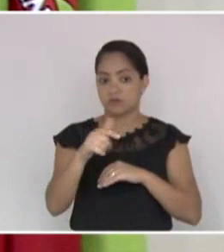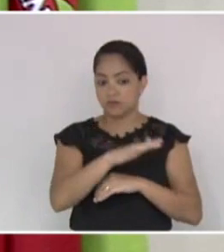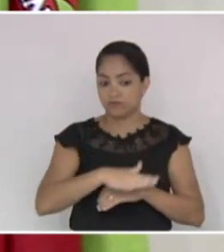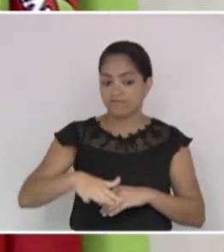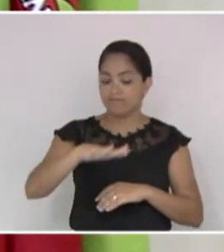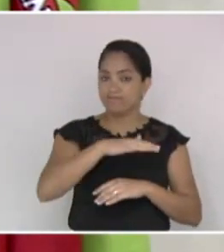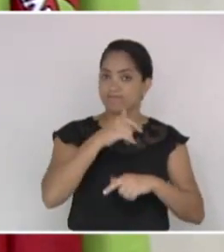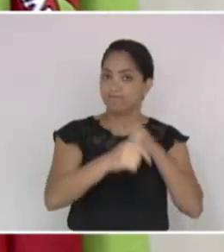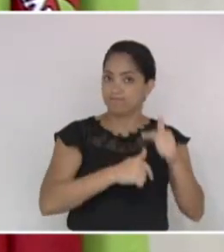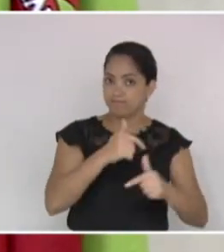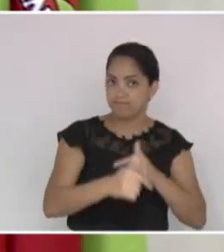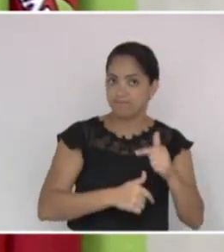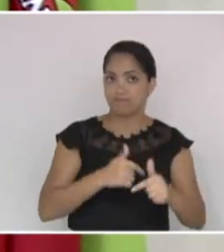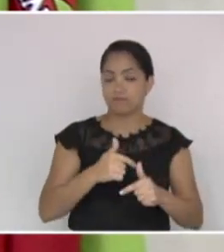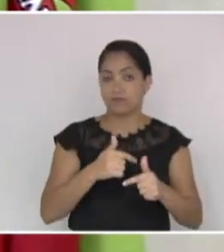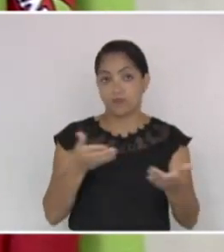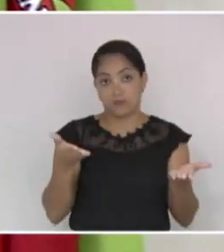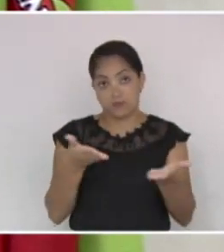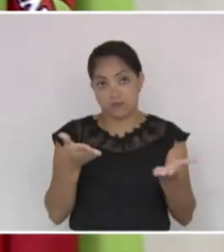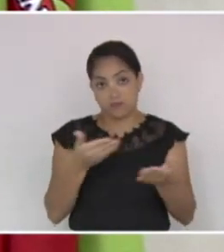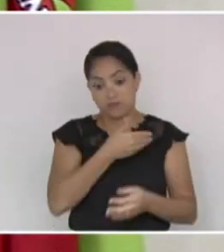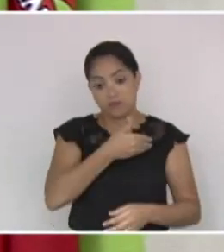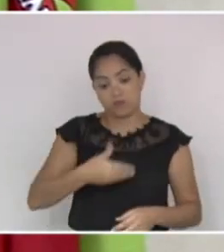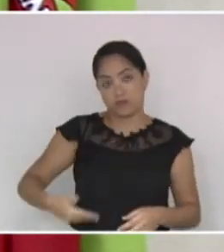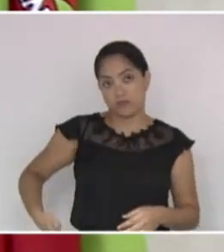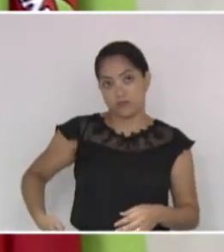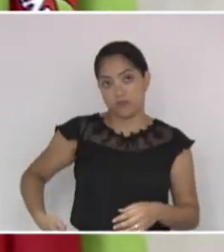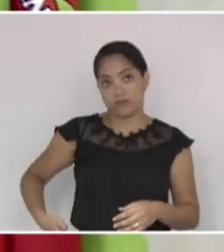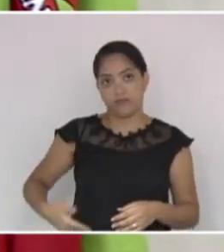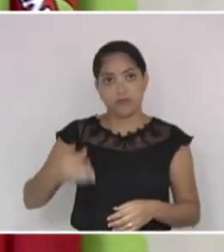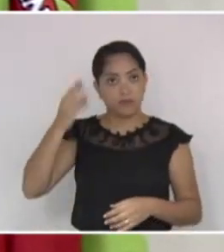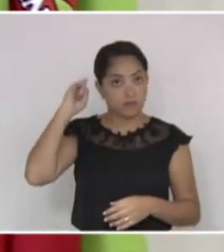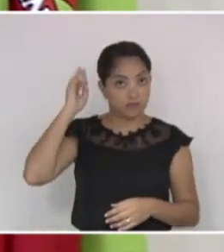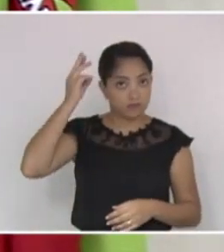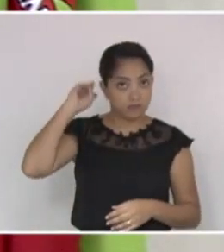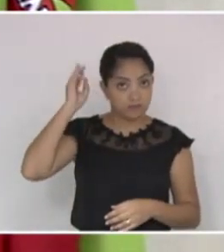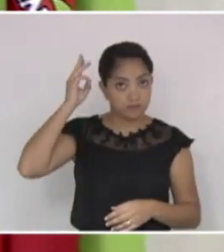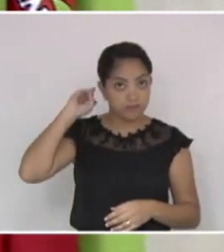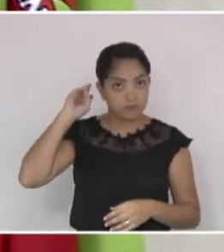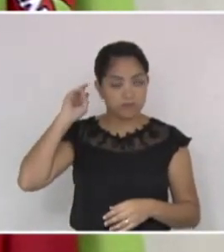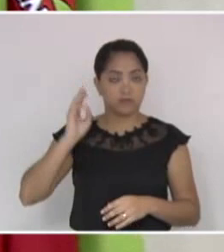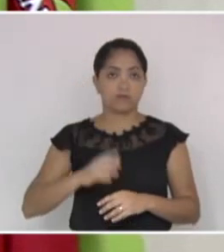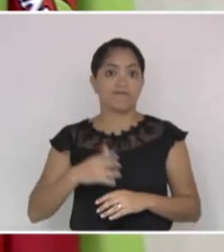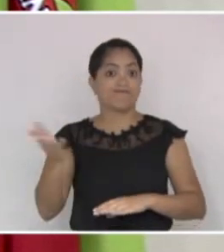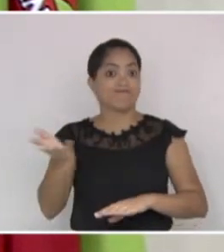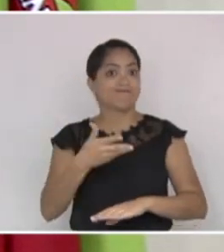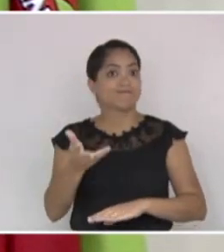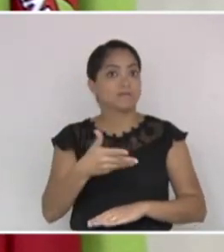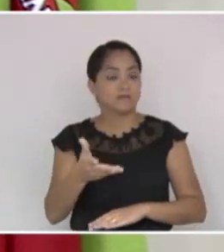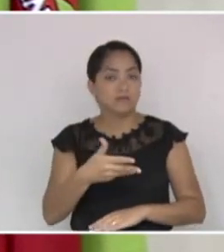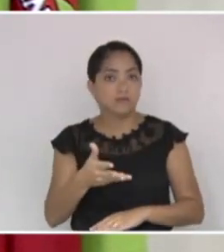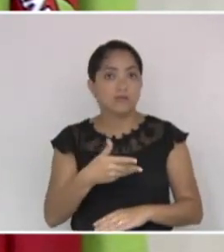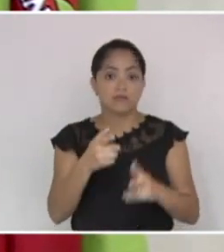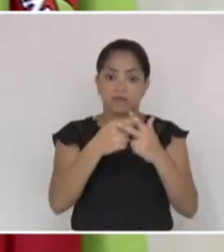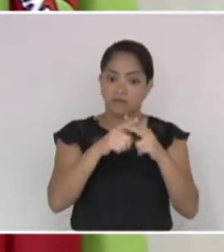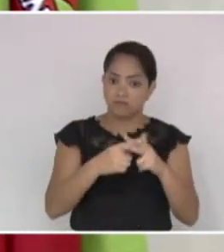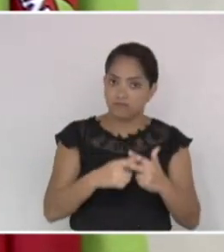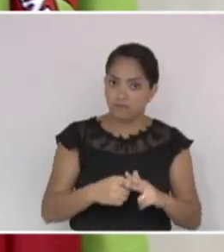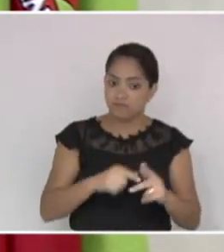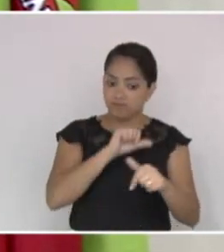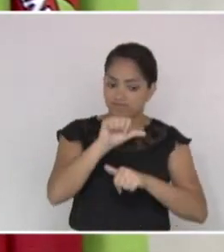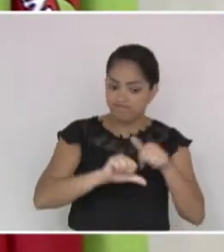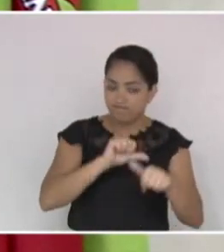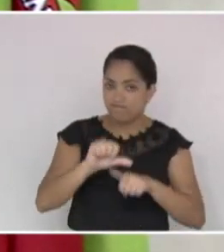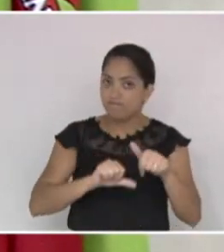E agora, com esse governo ilegítimo, também de uma forma acelerada, quer fazer essas mudanças,